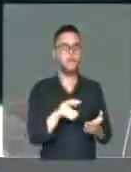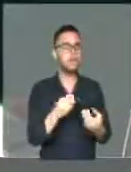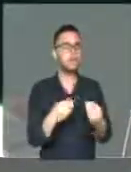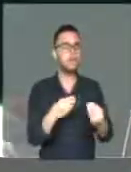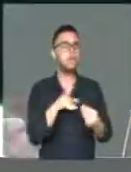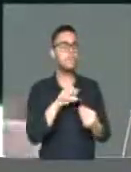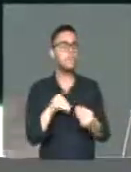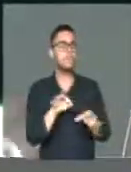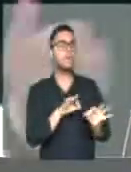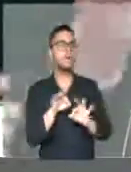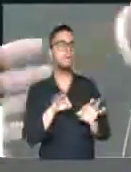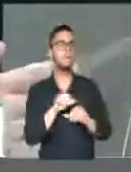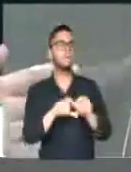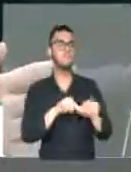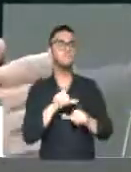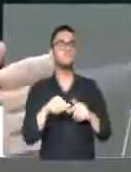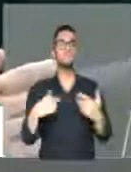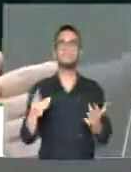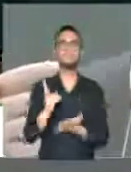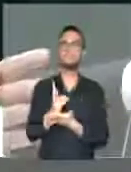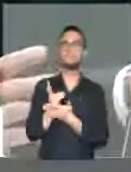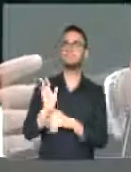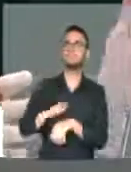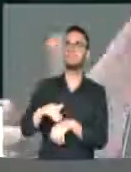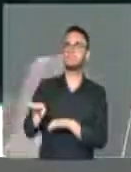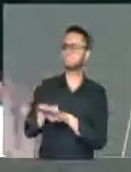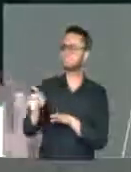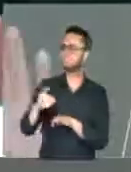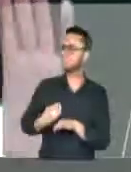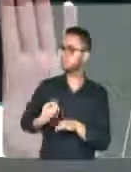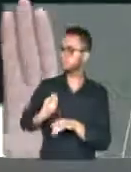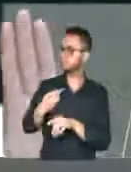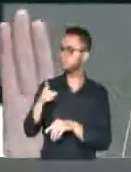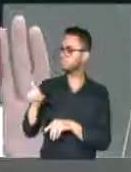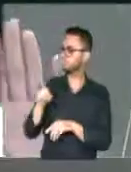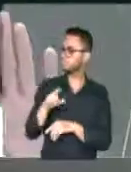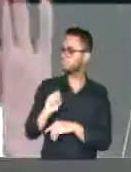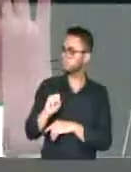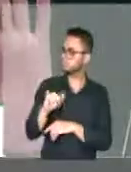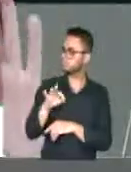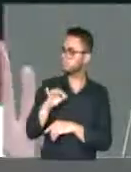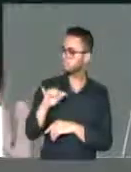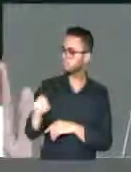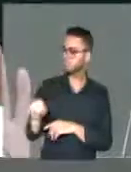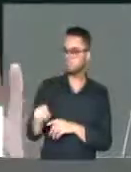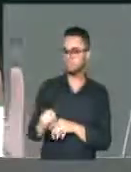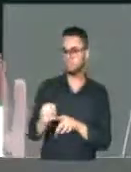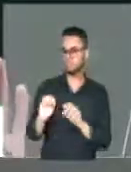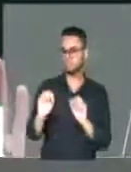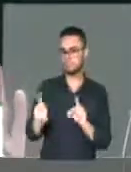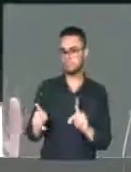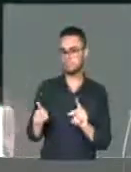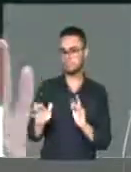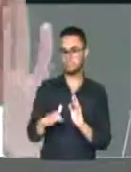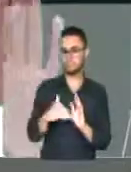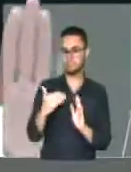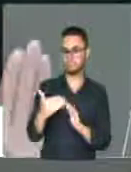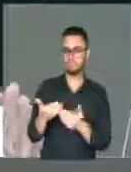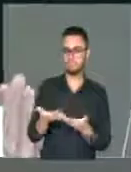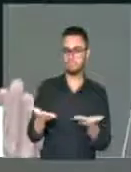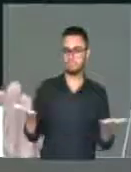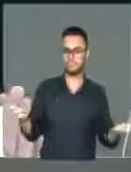Aí, ao mesmo tempo, tem ele lá no sítio. Aí, Tudo isso aí,